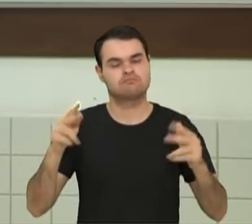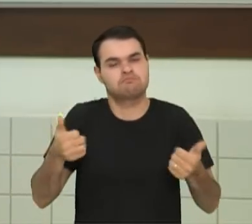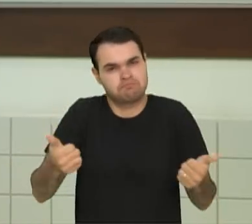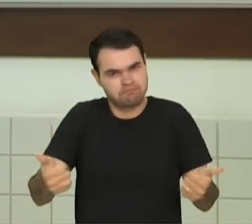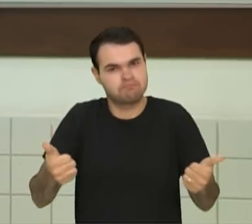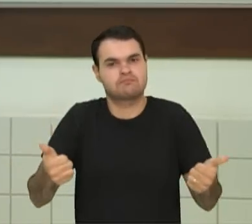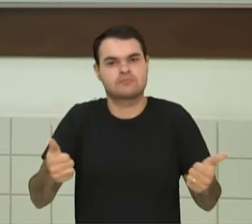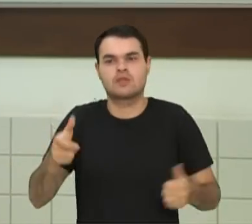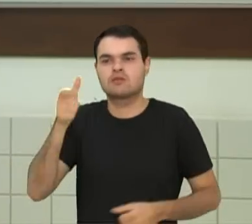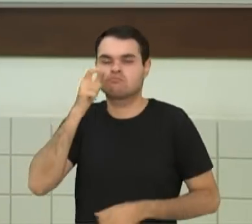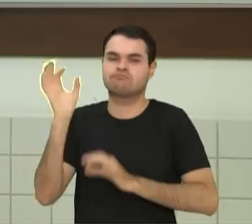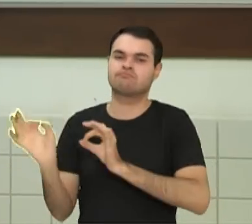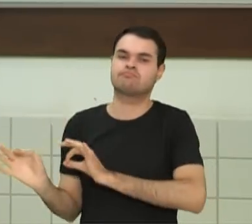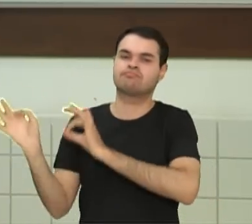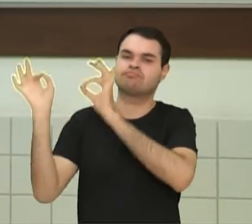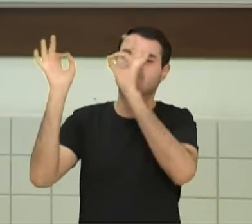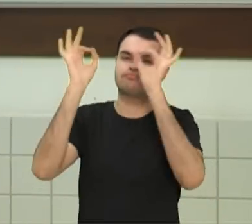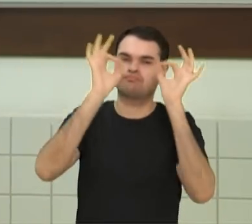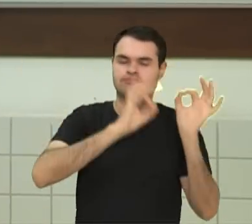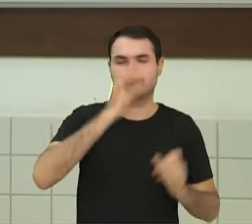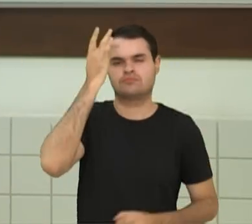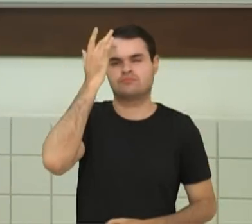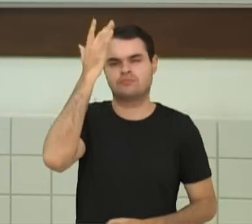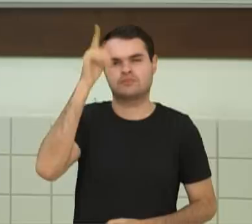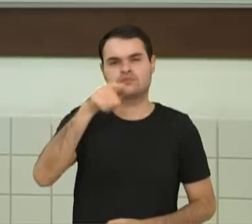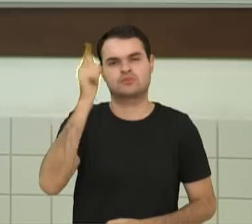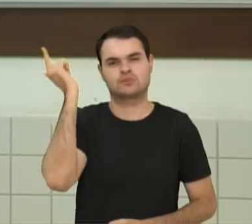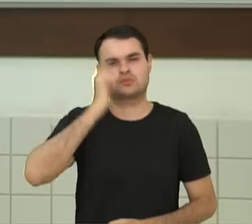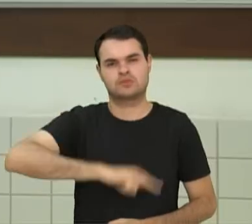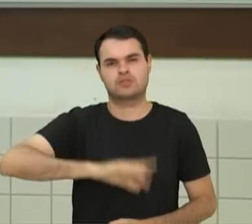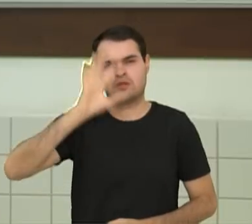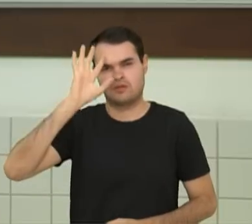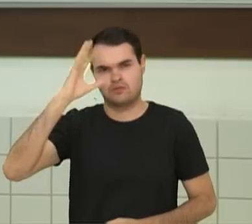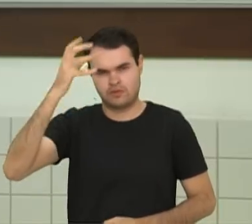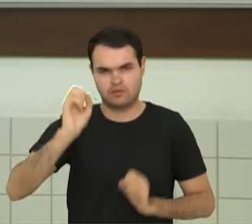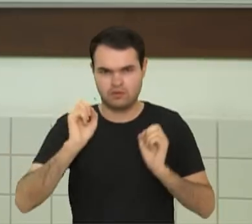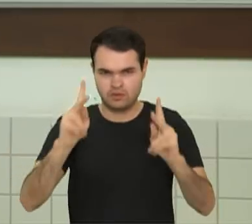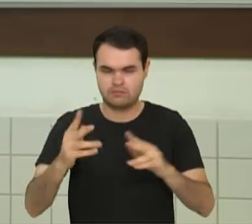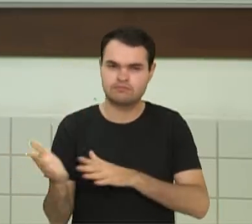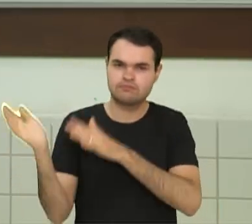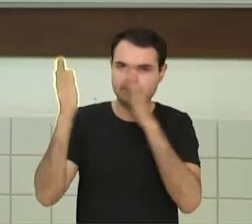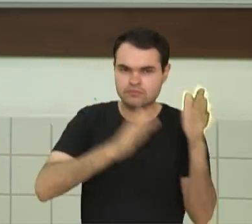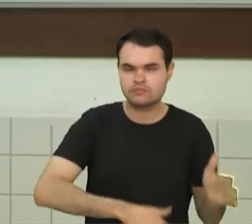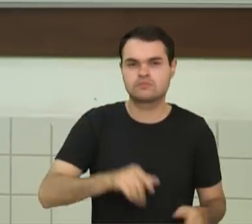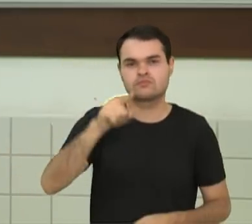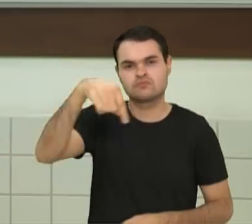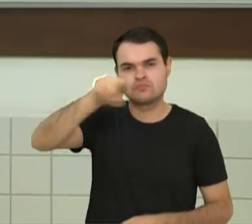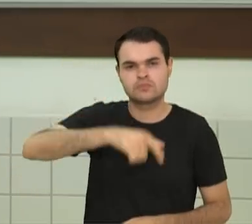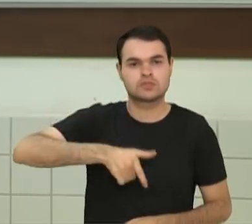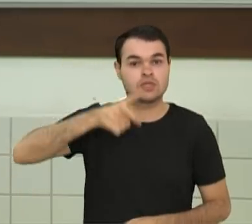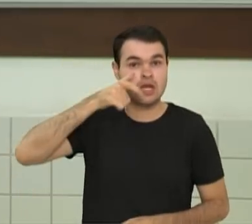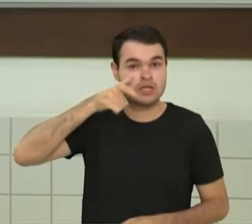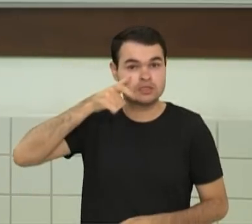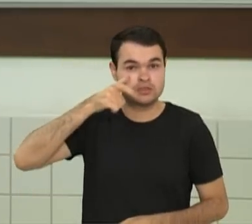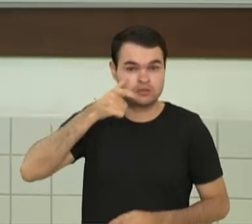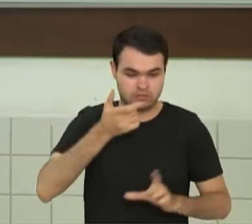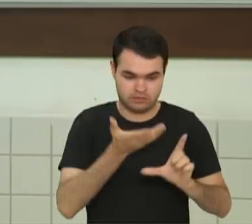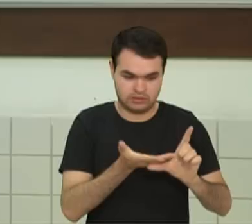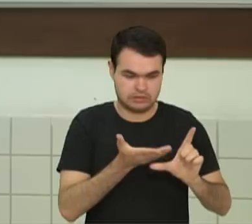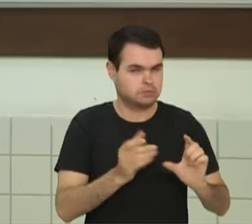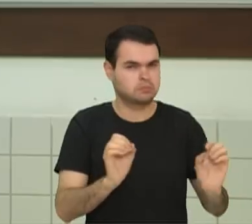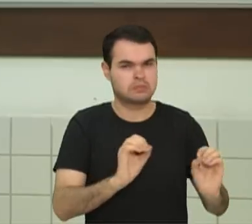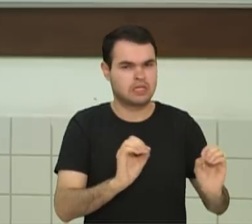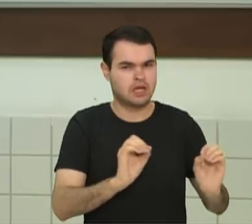de assistir essa aula, que daí fica bem fácil de você conseguir resolver. E para a galera que não está tendo acesso pelo